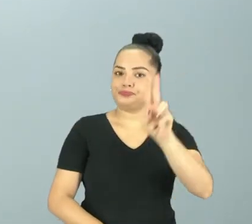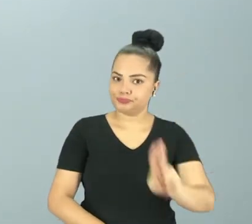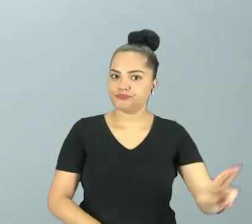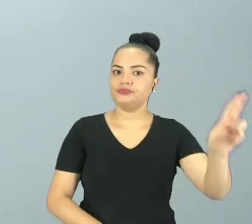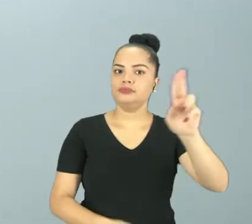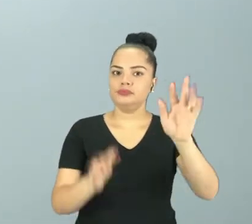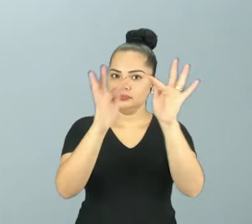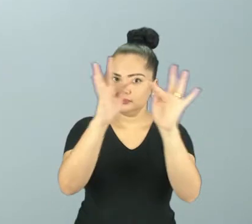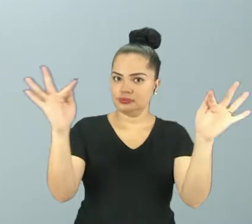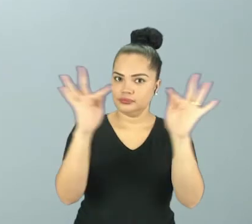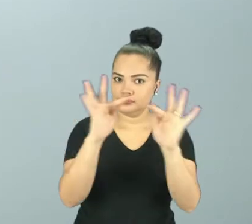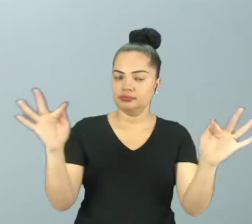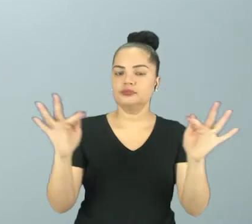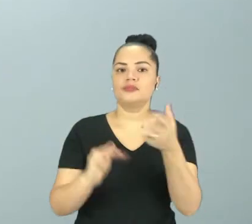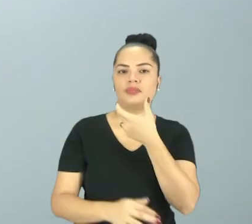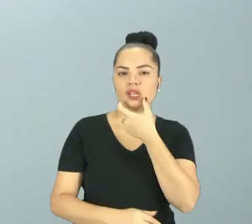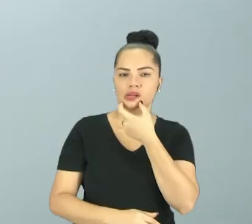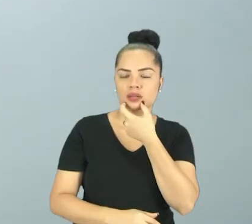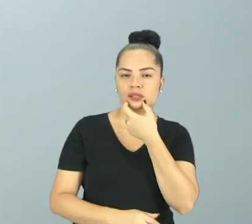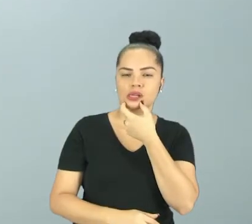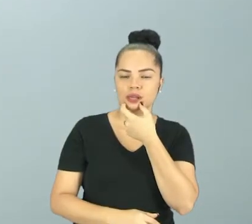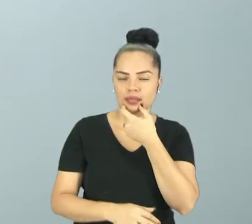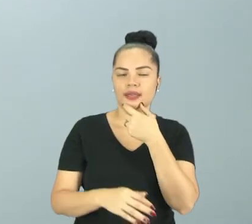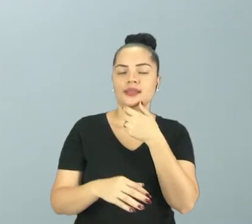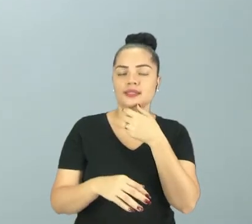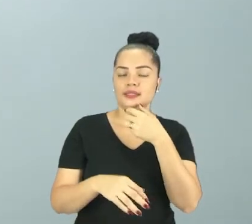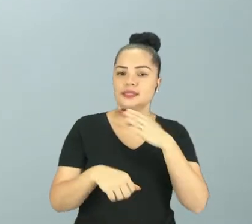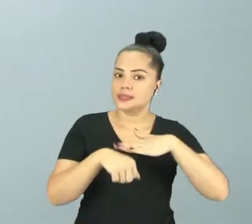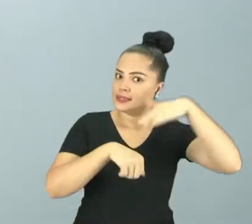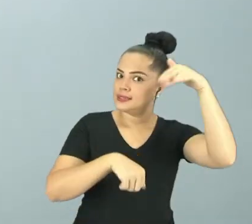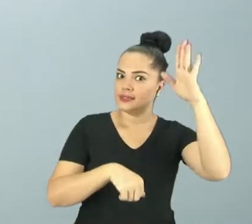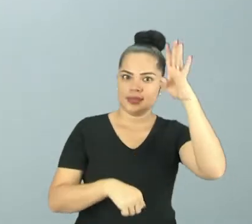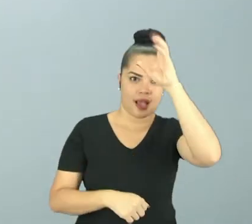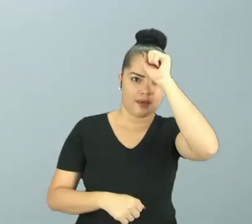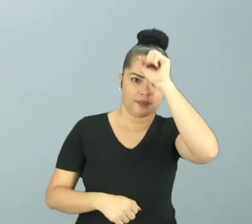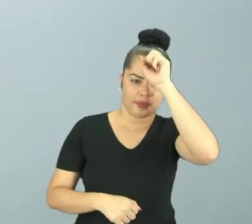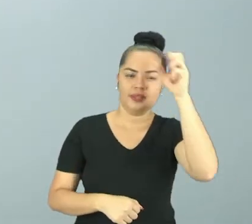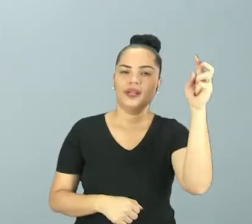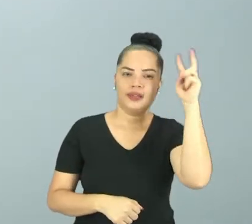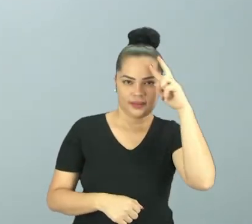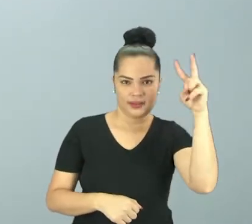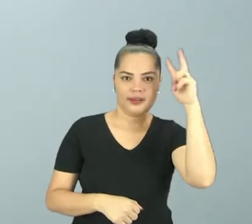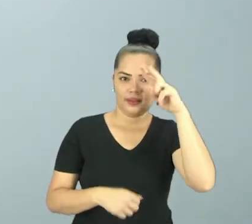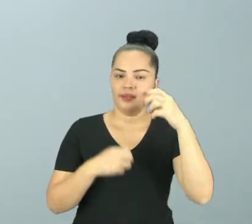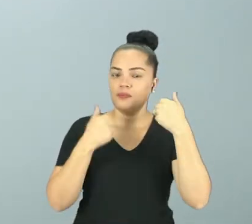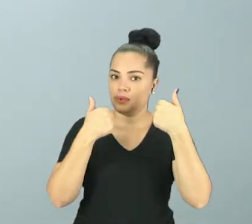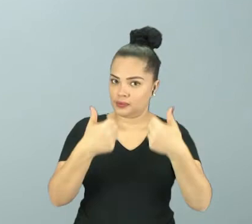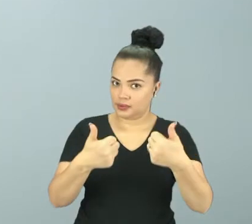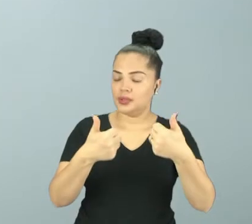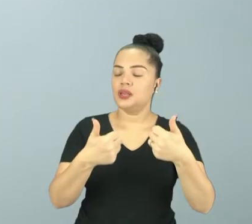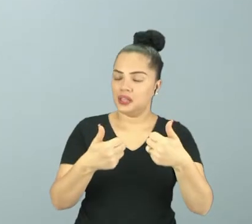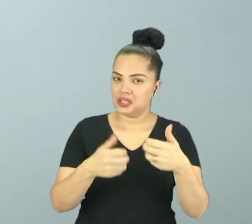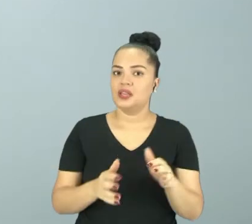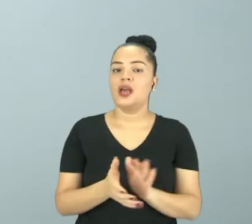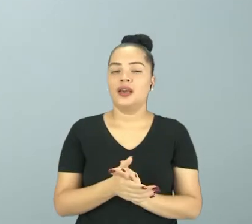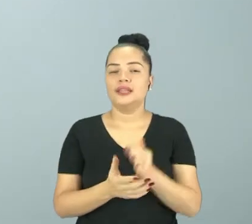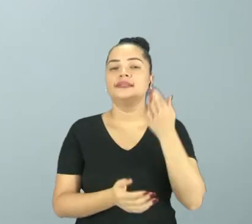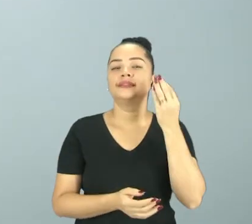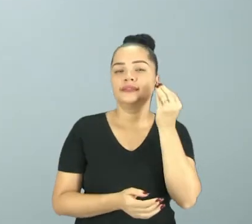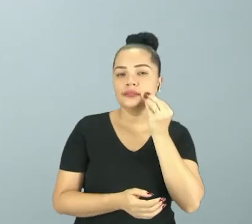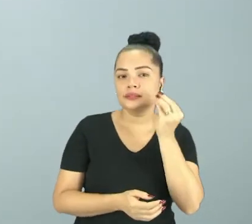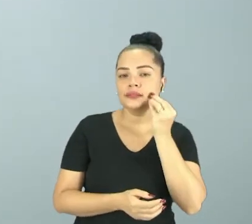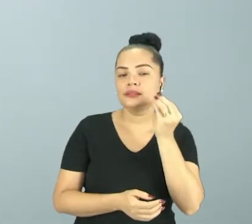vocês usam as frases em inglês, mais vocês vão aprender e memorizar, ok? Então, façam o possível para usar essas